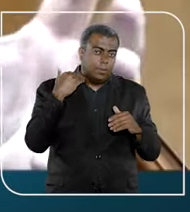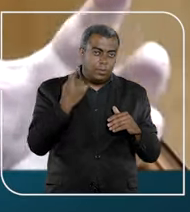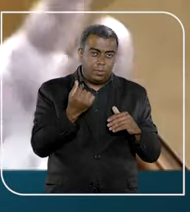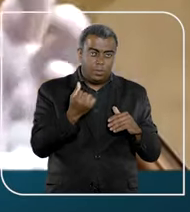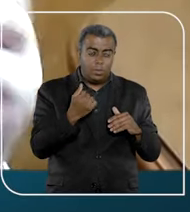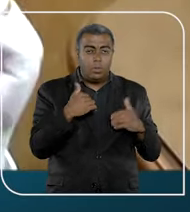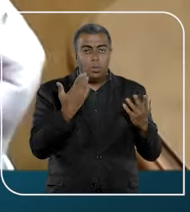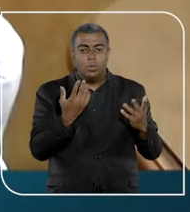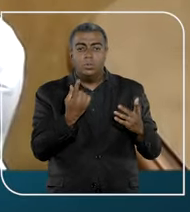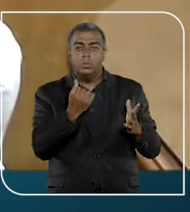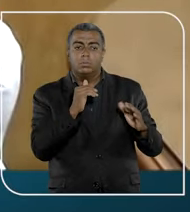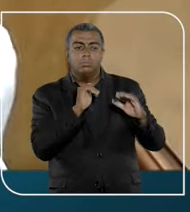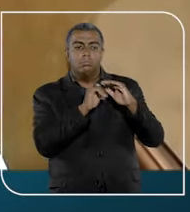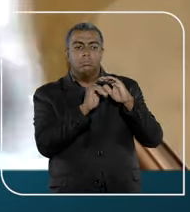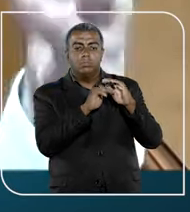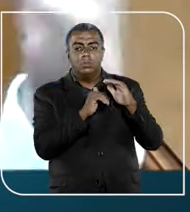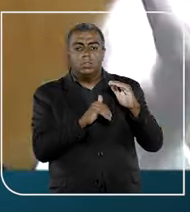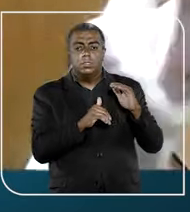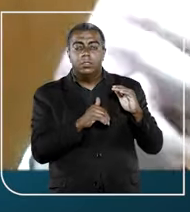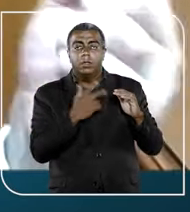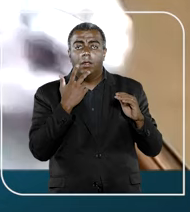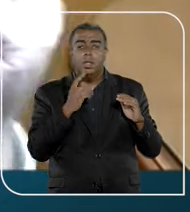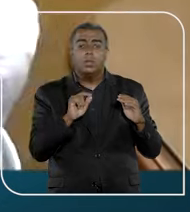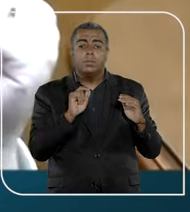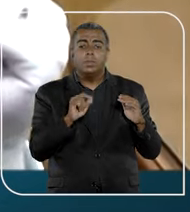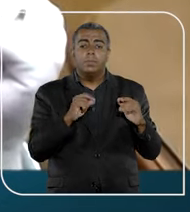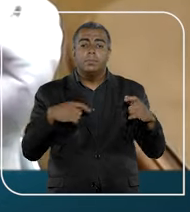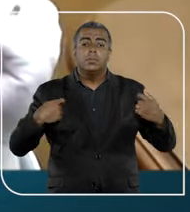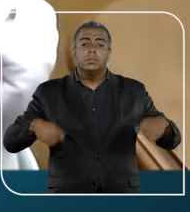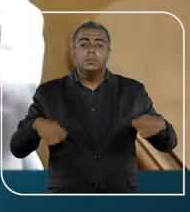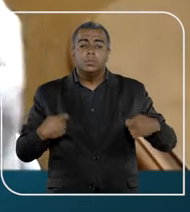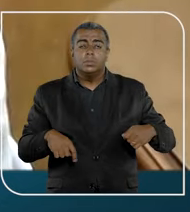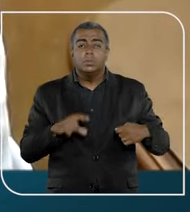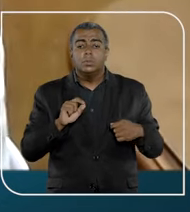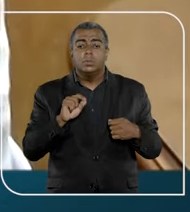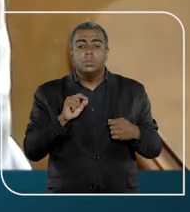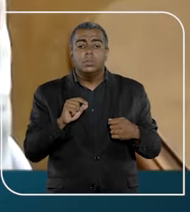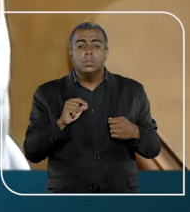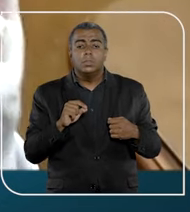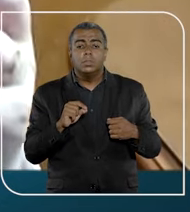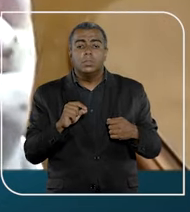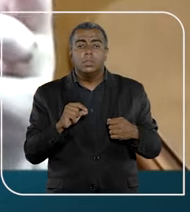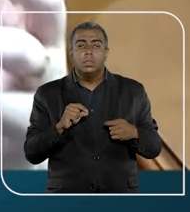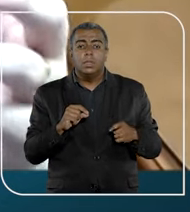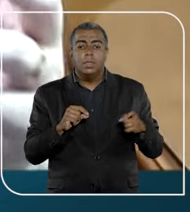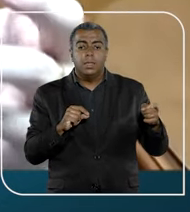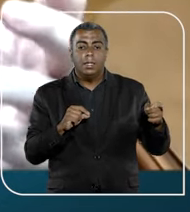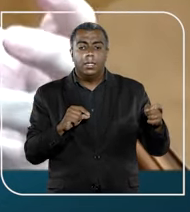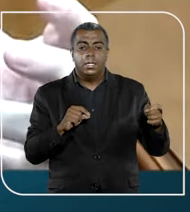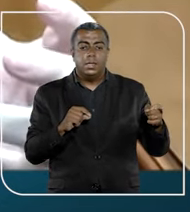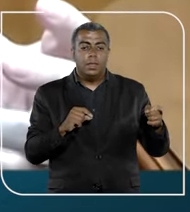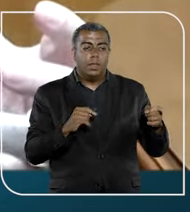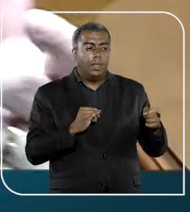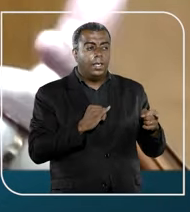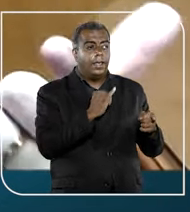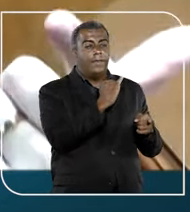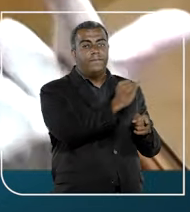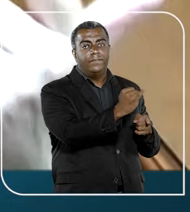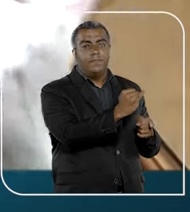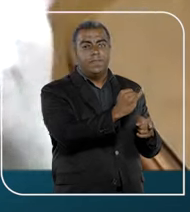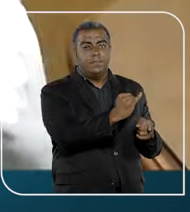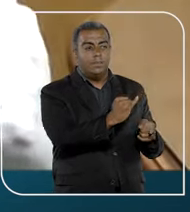penhora de dinheiro em conta corrente ou em conta de investimento, diz que tem que ser feito